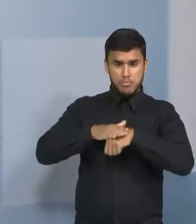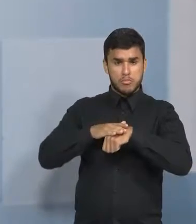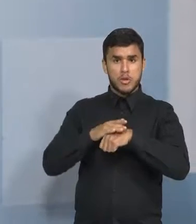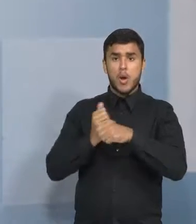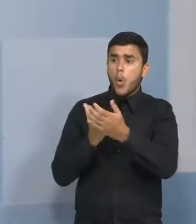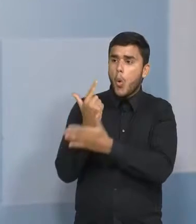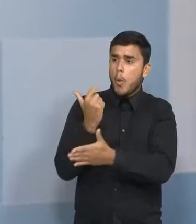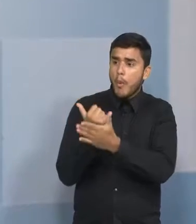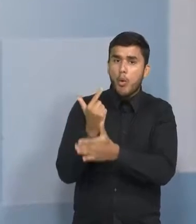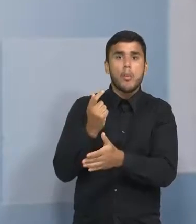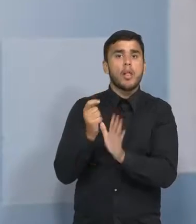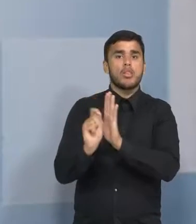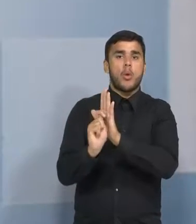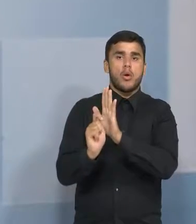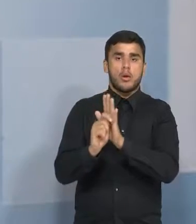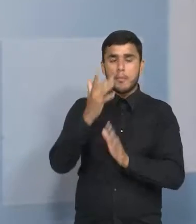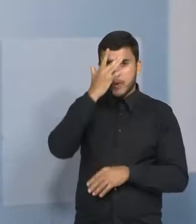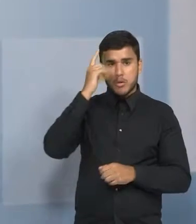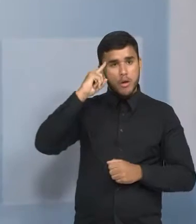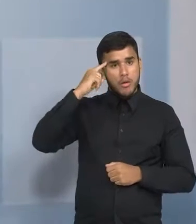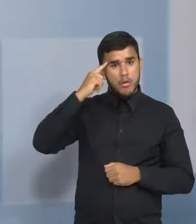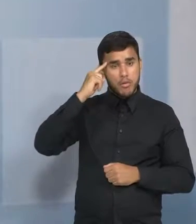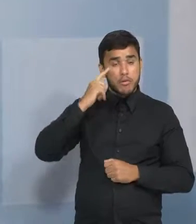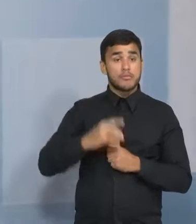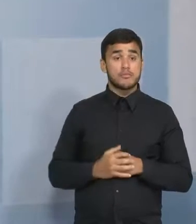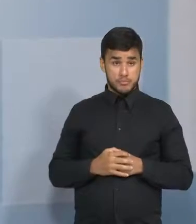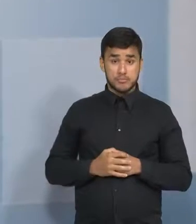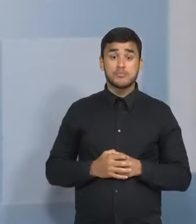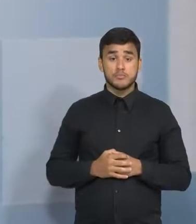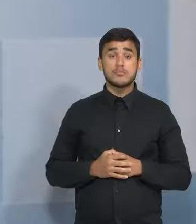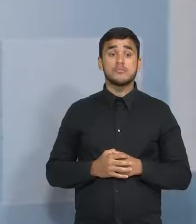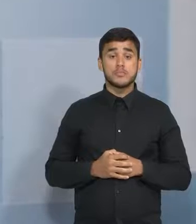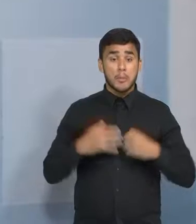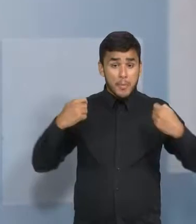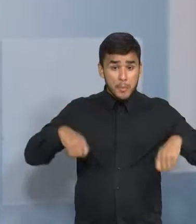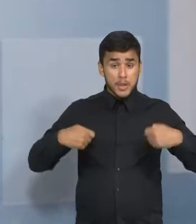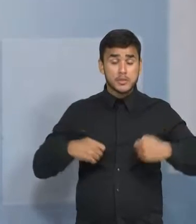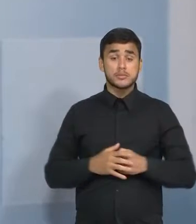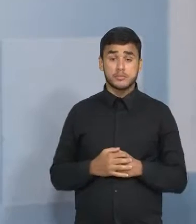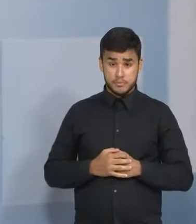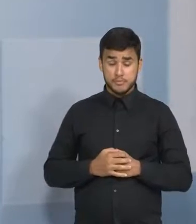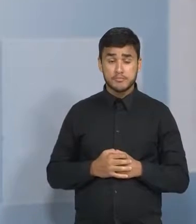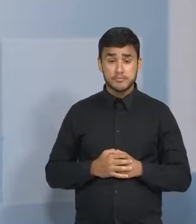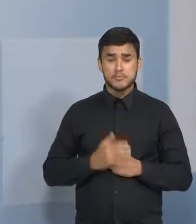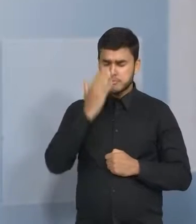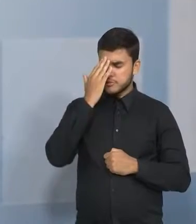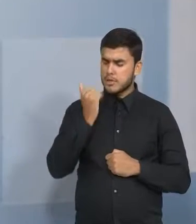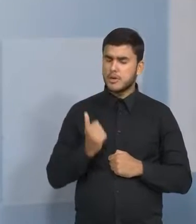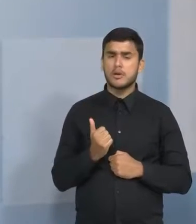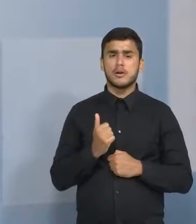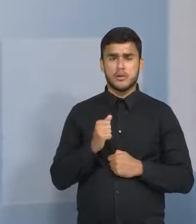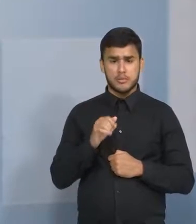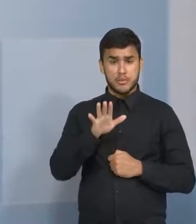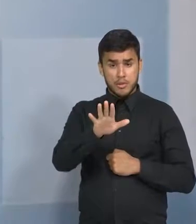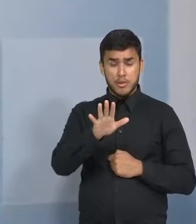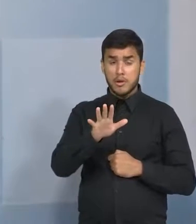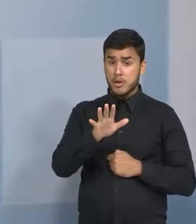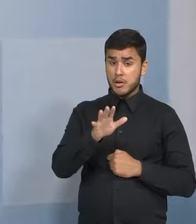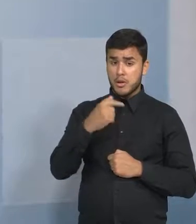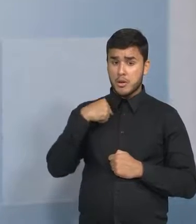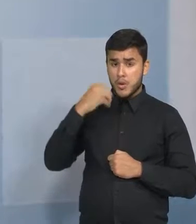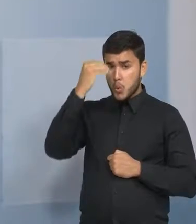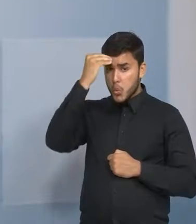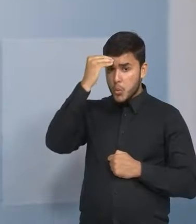uma parte do narcotráfico. E outra coisa, nós sabemos que uma grande parcela dela vem da